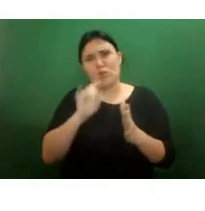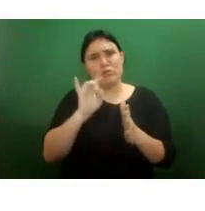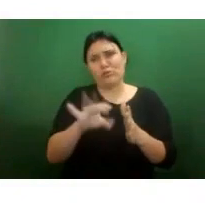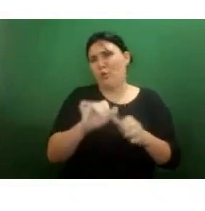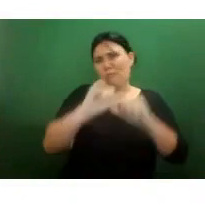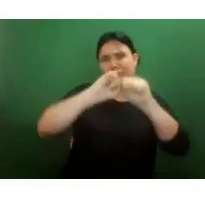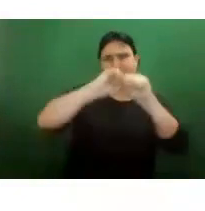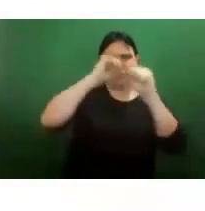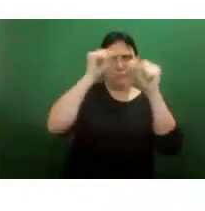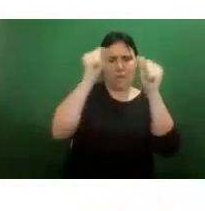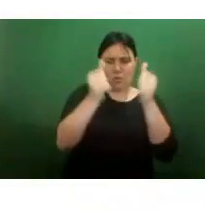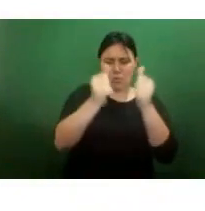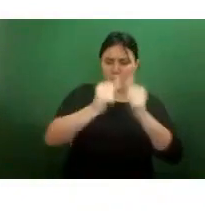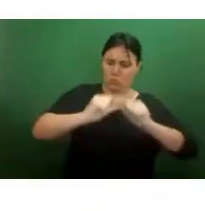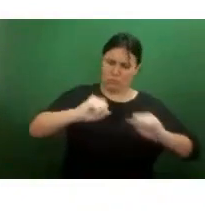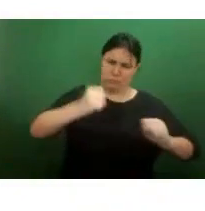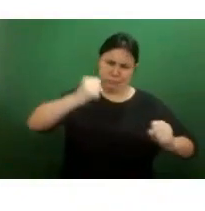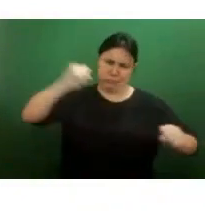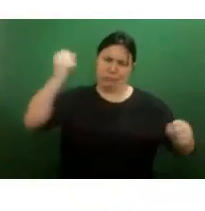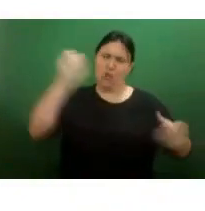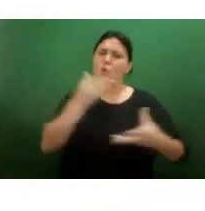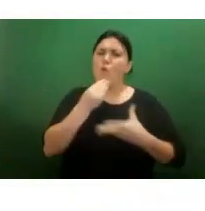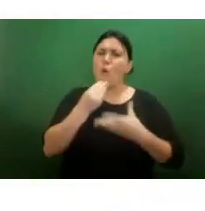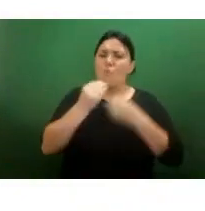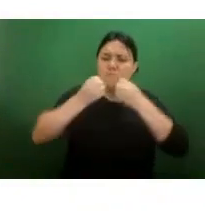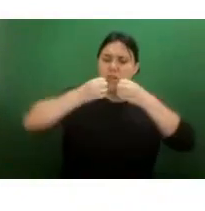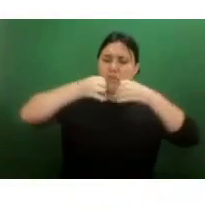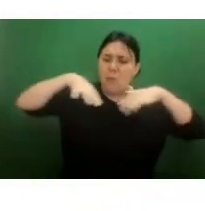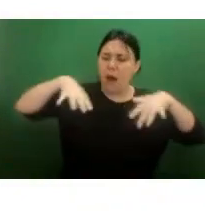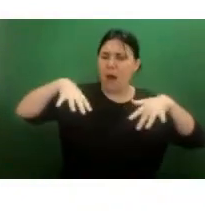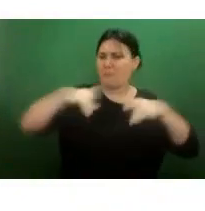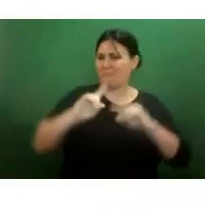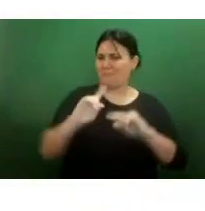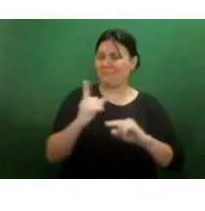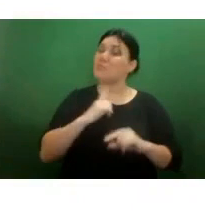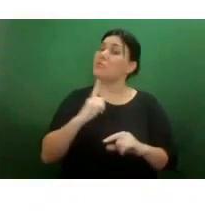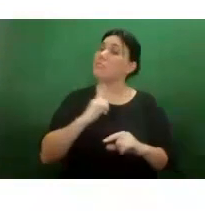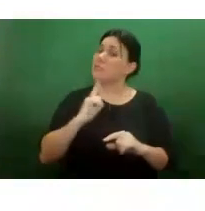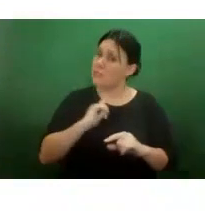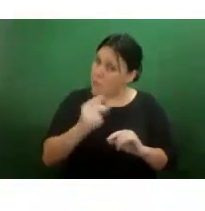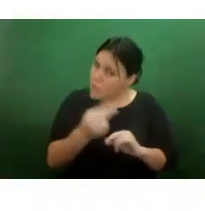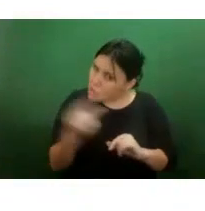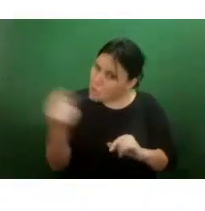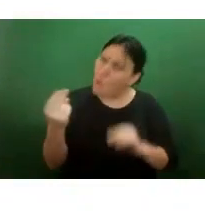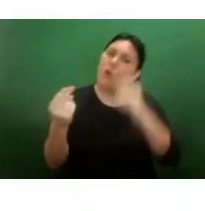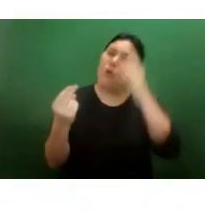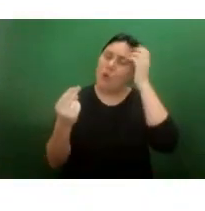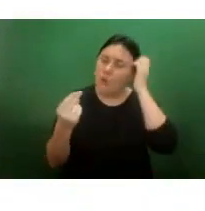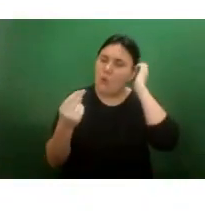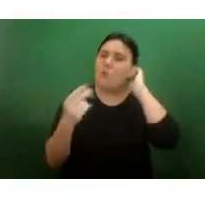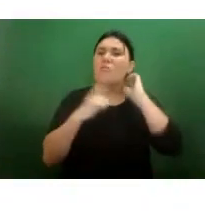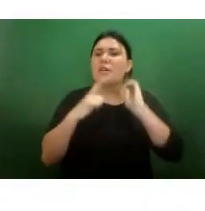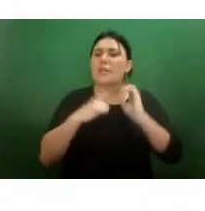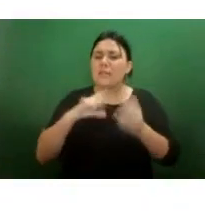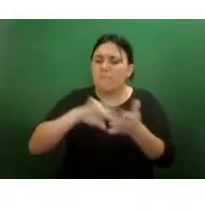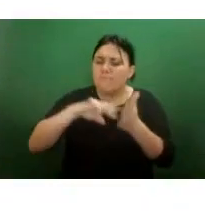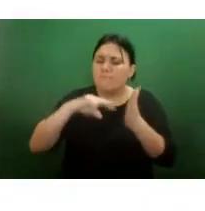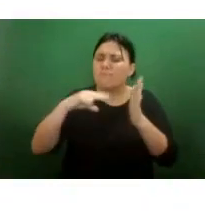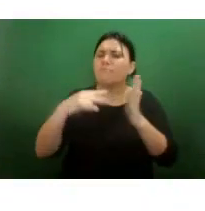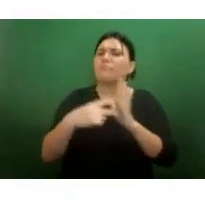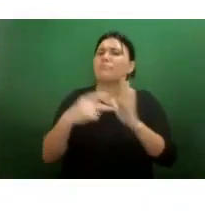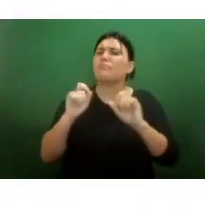grande escultura de um homem de barbas, não. Ele tem um nome, né? Ele tem uma ligação